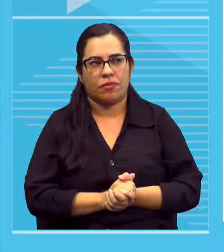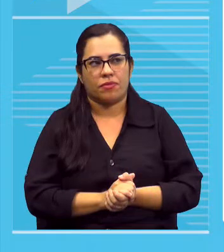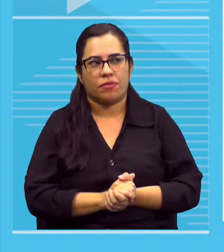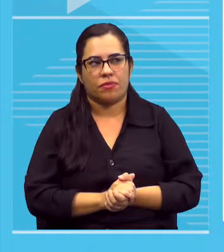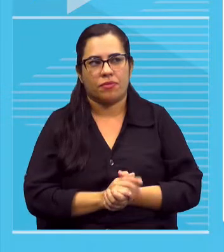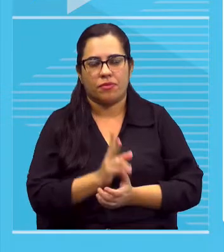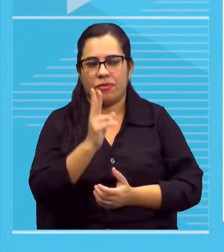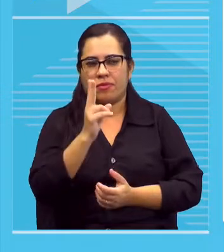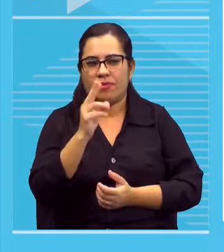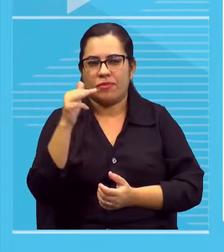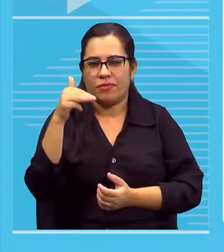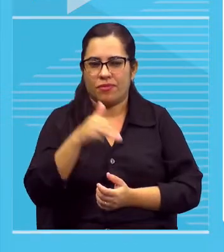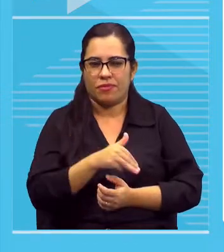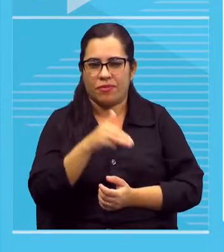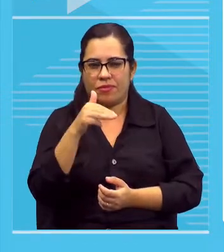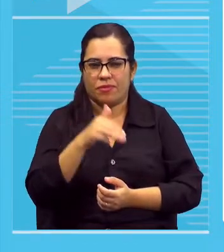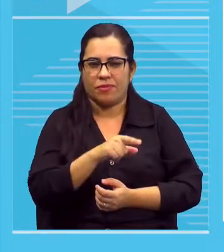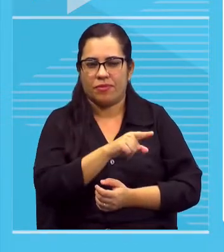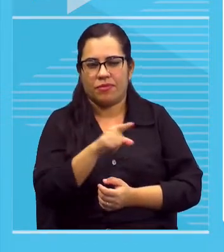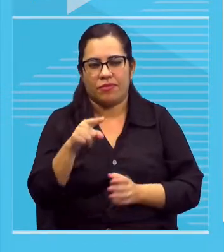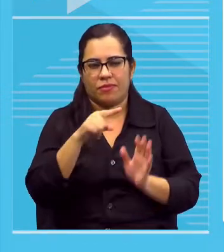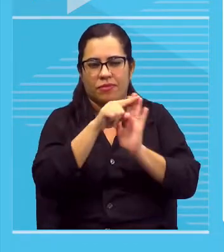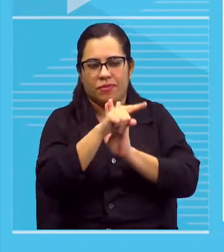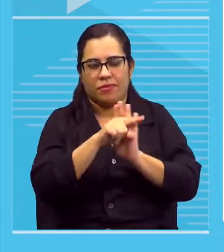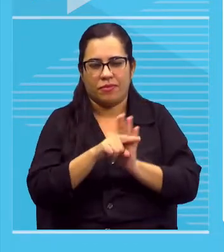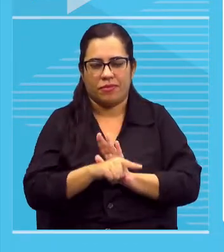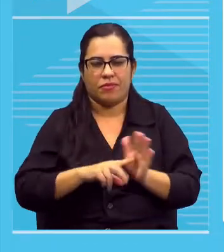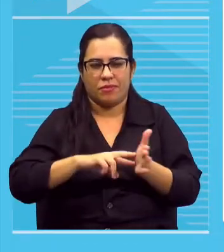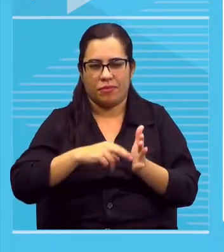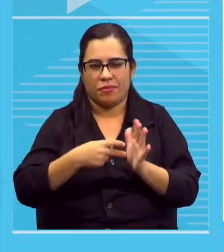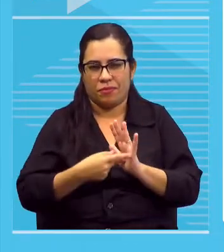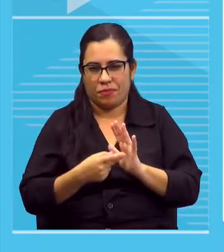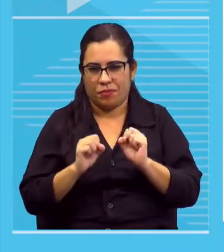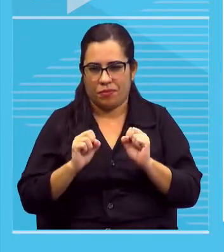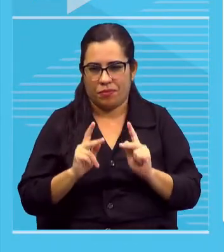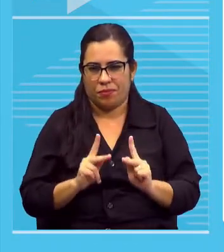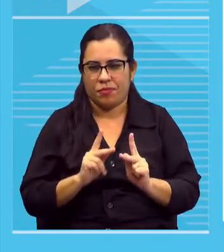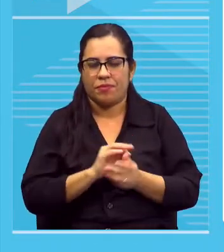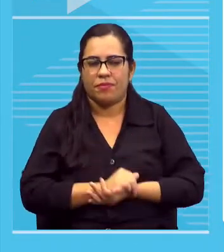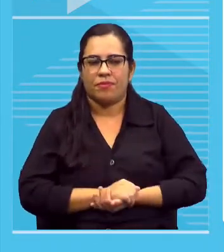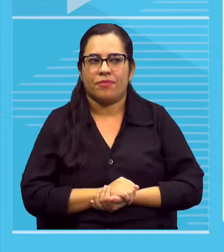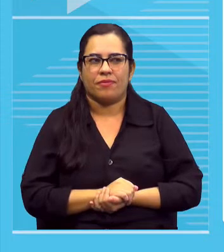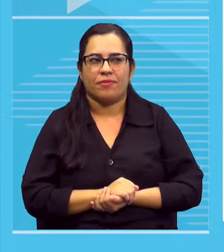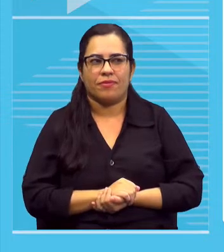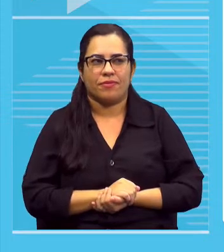e me dá dois minutinhos aí para galera analisar interpretar Nossa questão